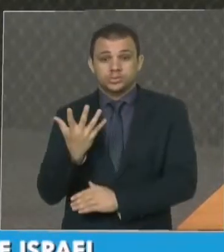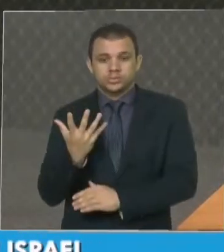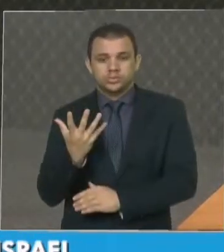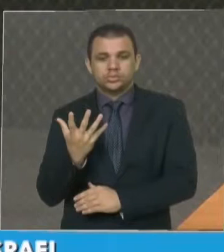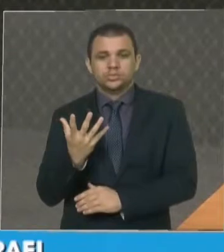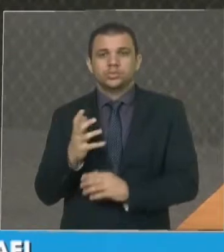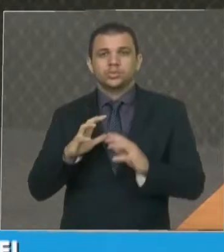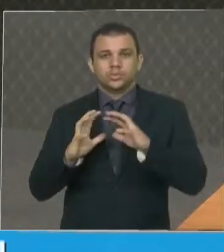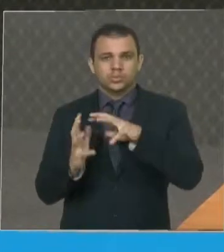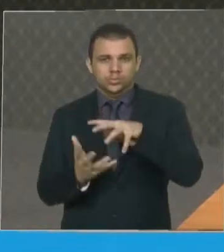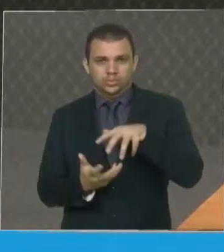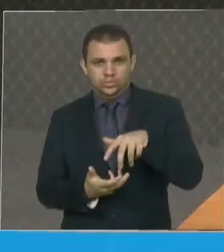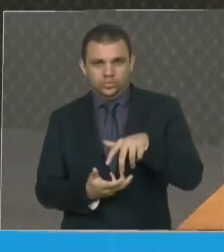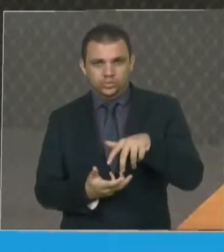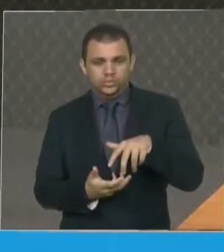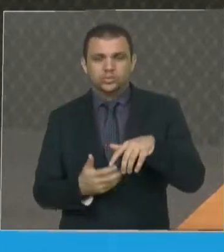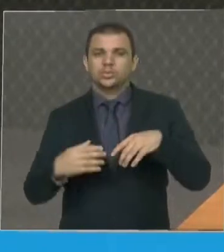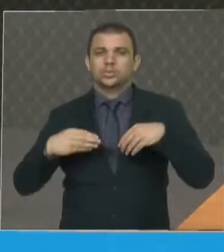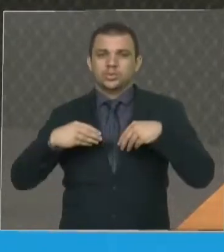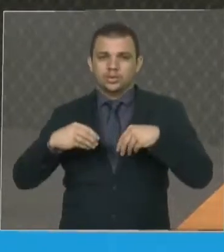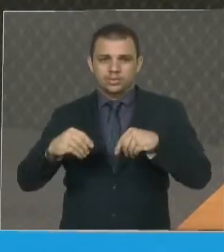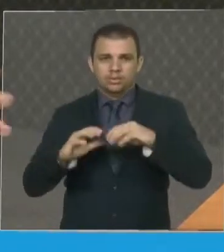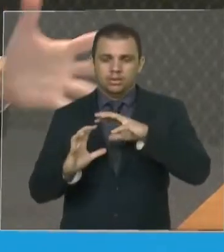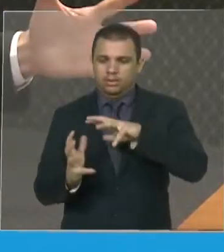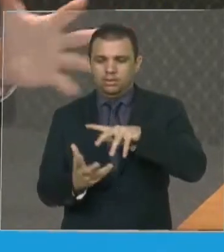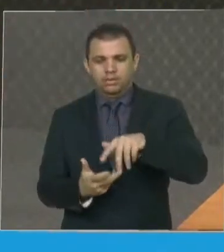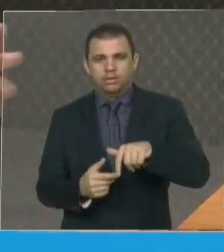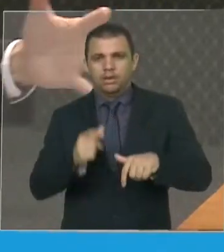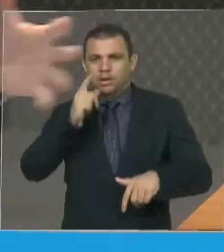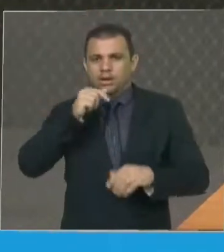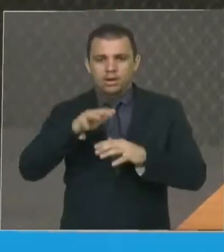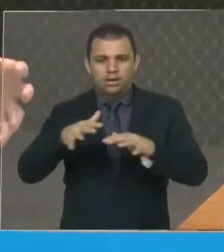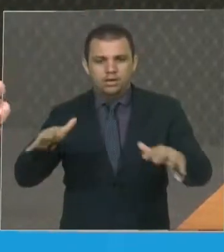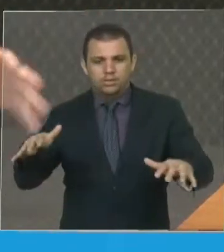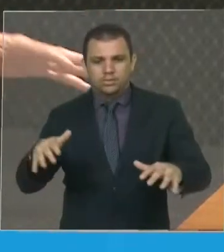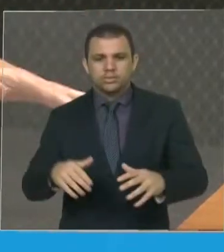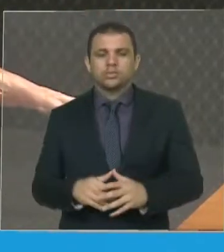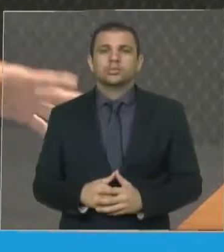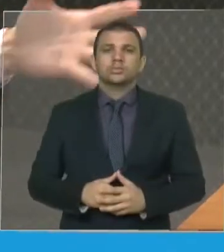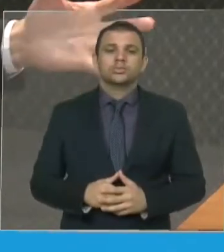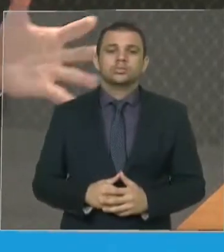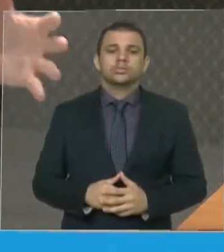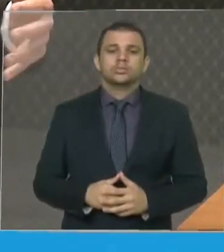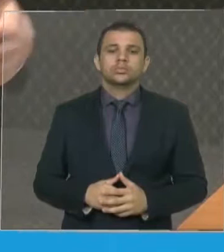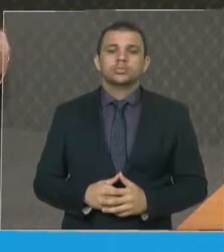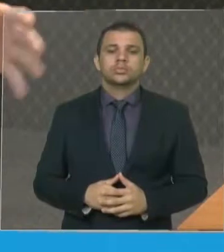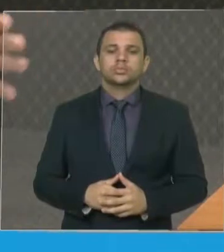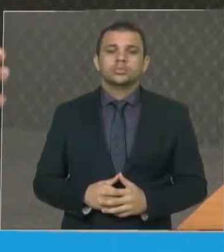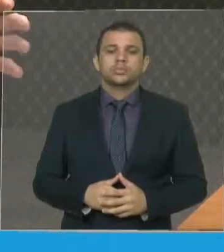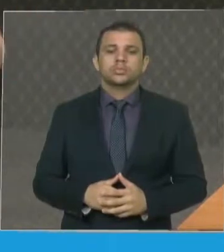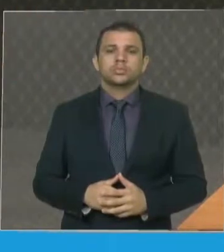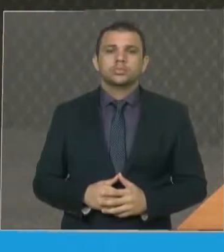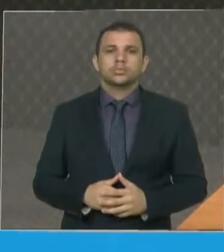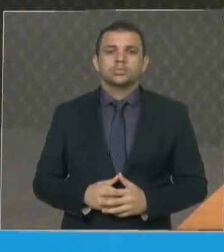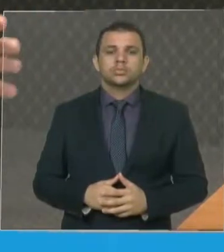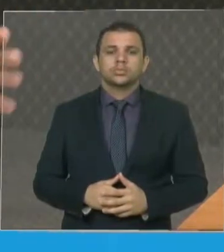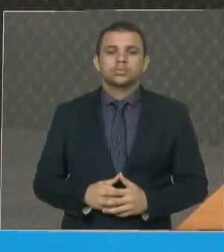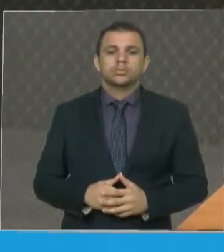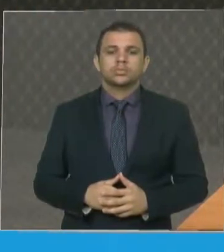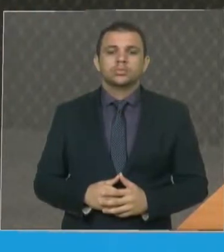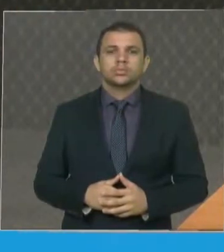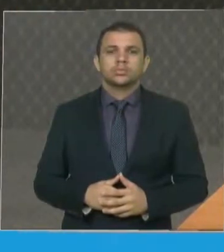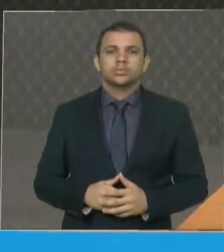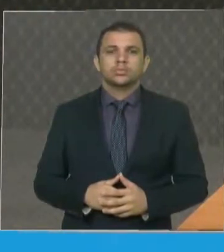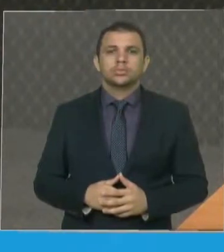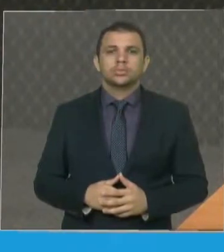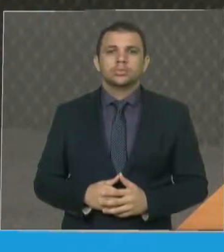o mundo, sim, a terra, a água fica, mas ele ser água tive, mas ele diz, vamos